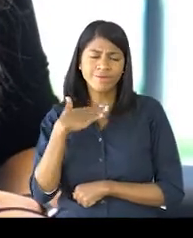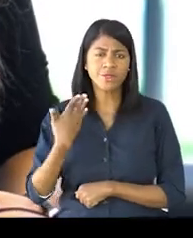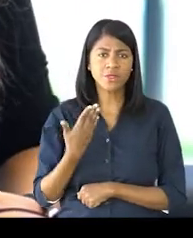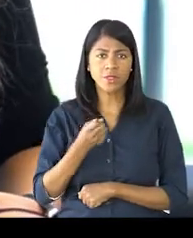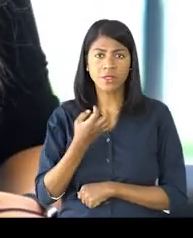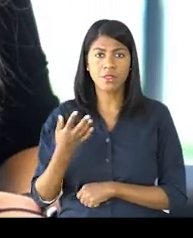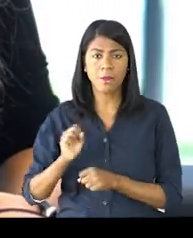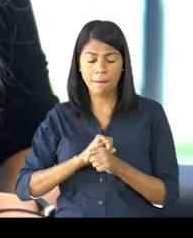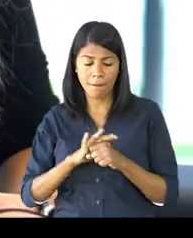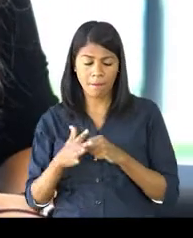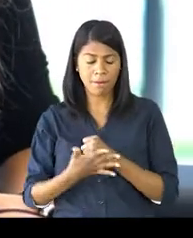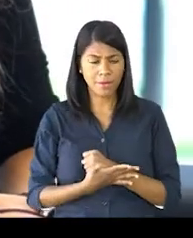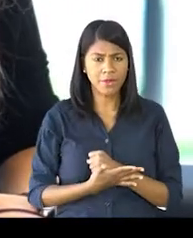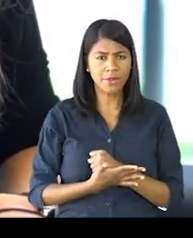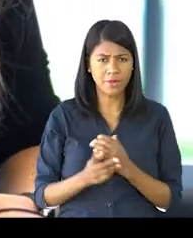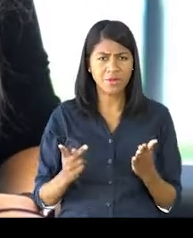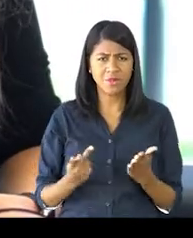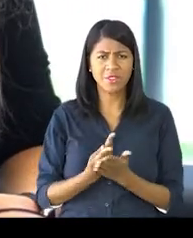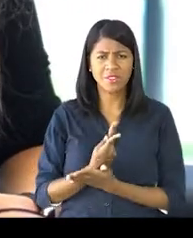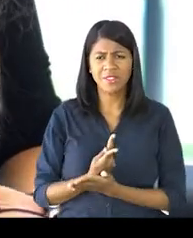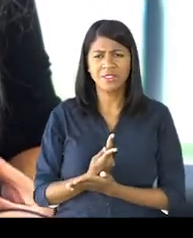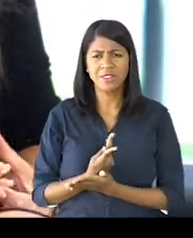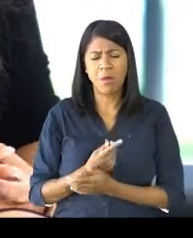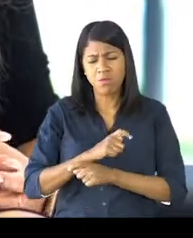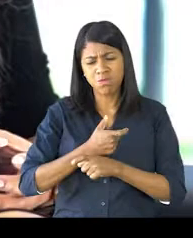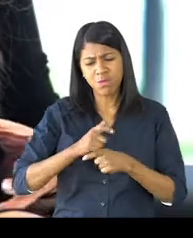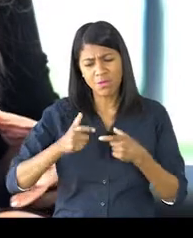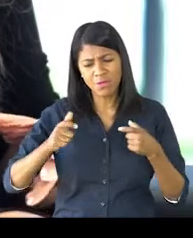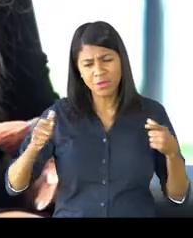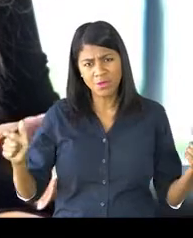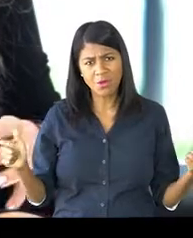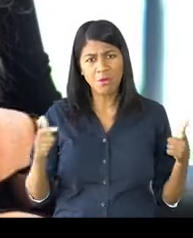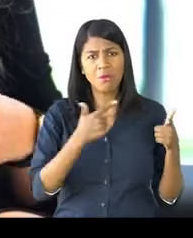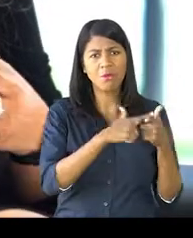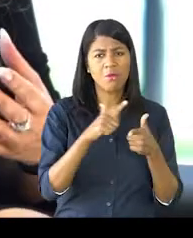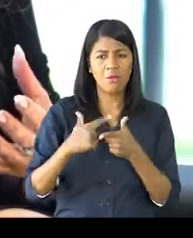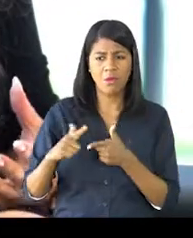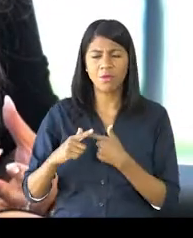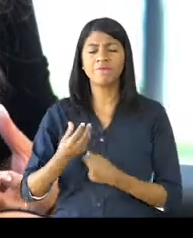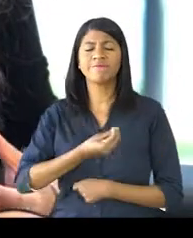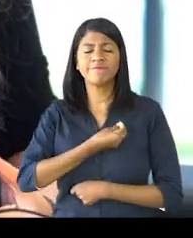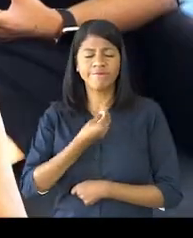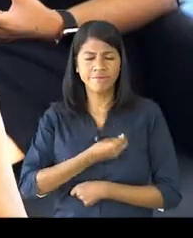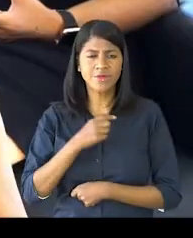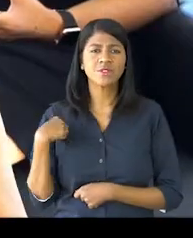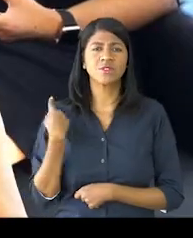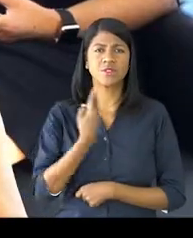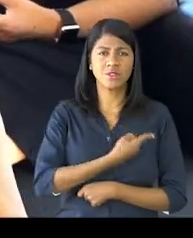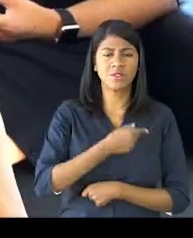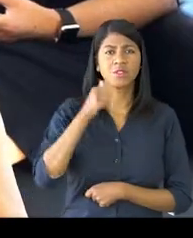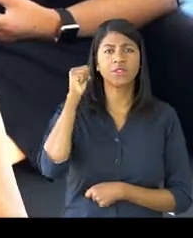temem pela sua própria vida. Então, a pandemia, ela veio ainda escancarar